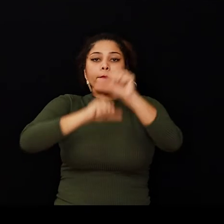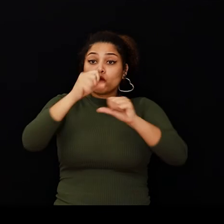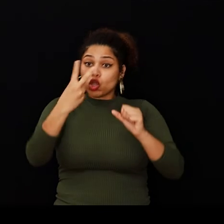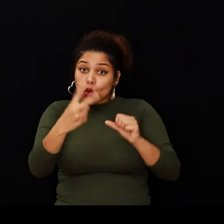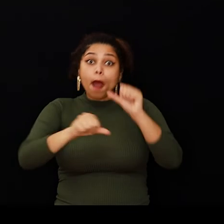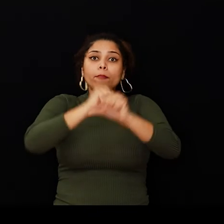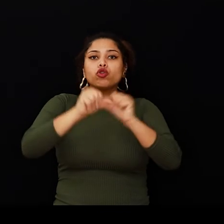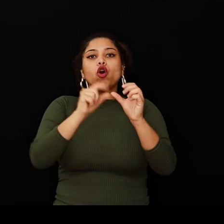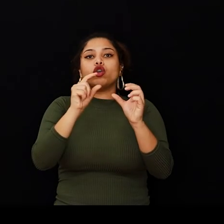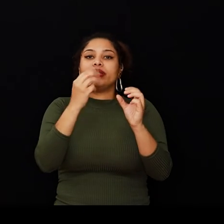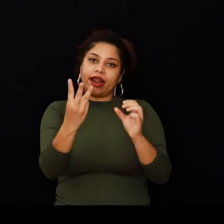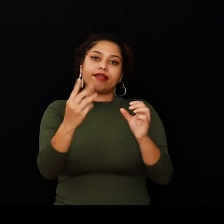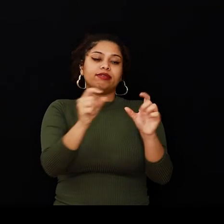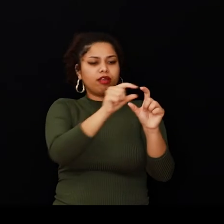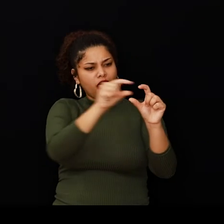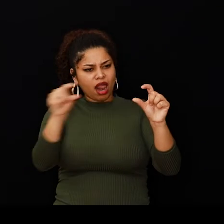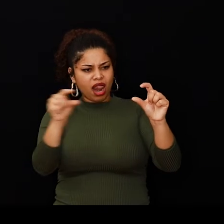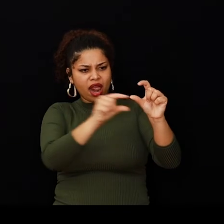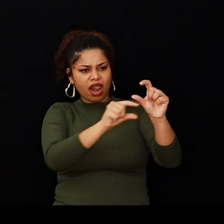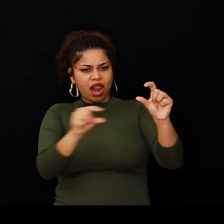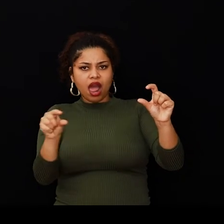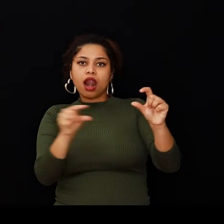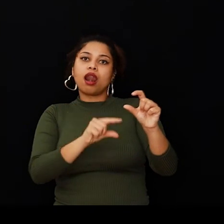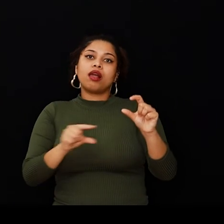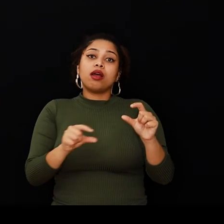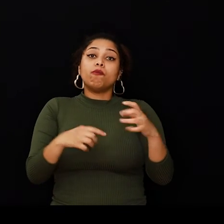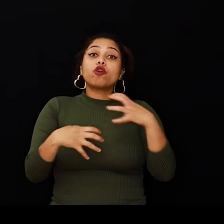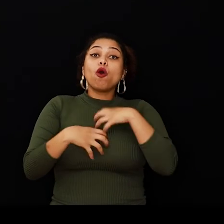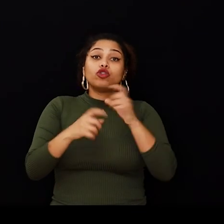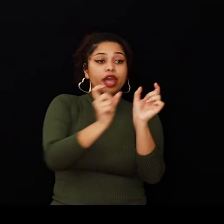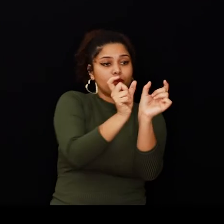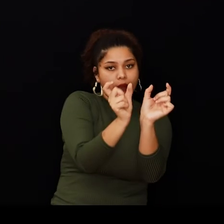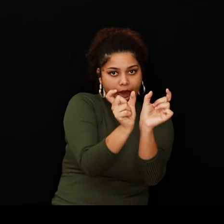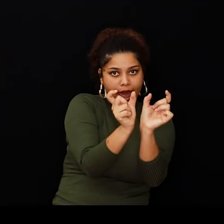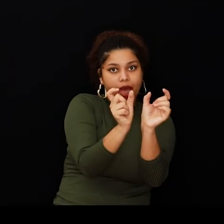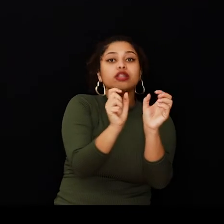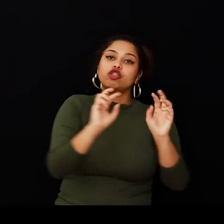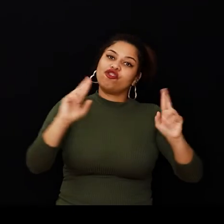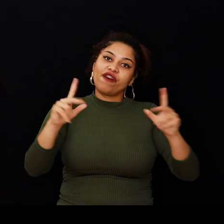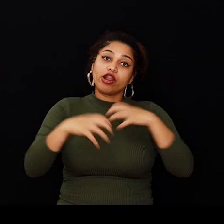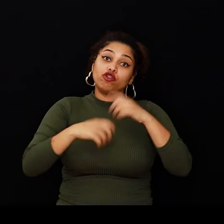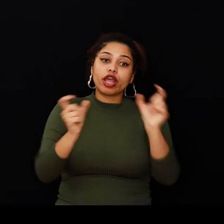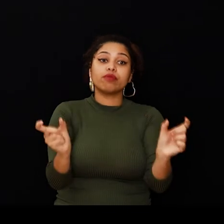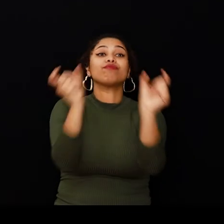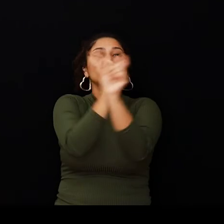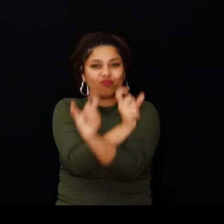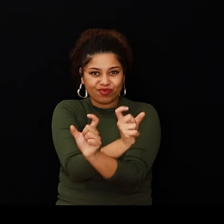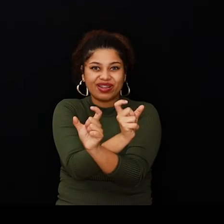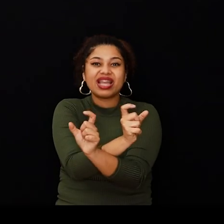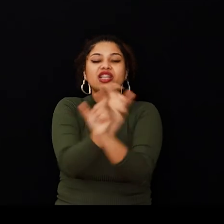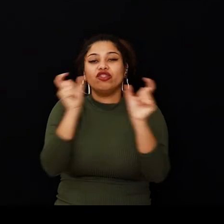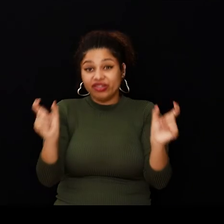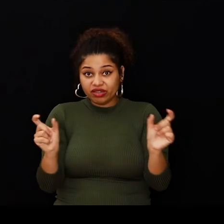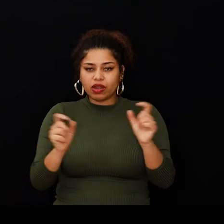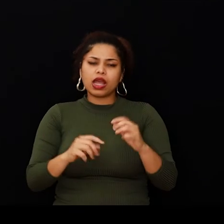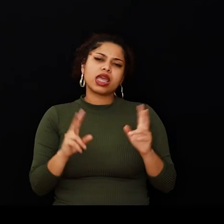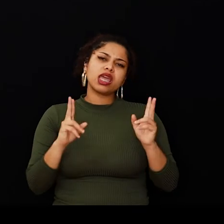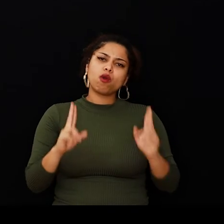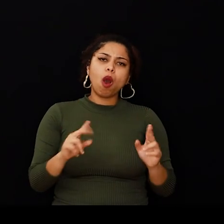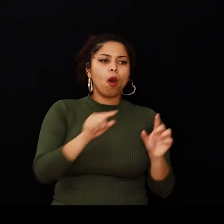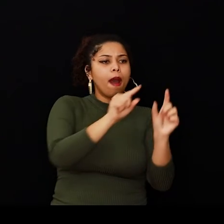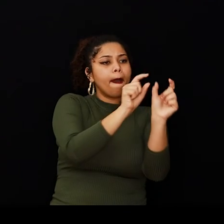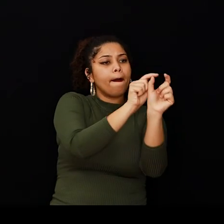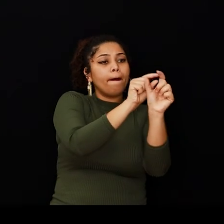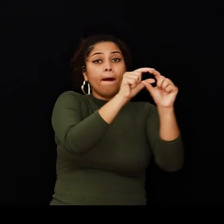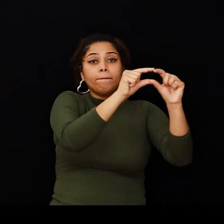sutil, mas que, para quem está lendo, isso soa de forma diferente, né? Então, a mesma coisa a pontuação. Quando